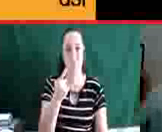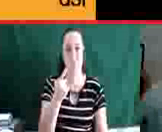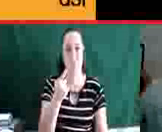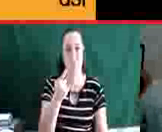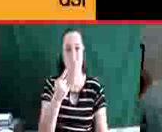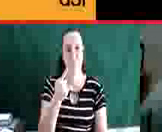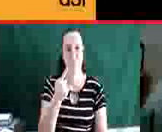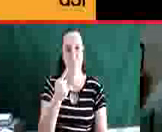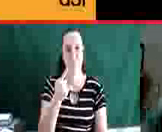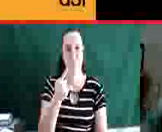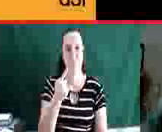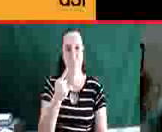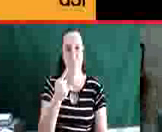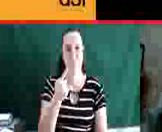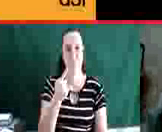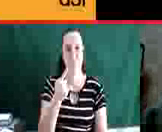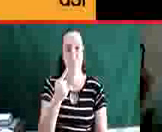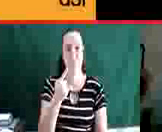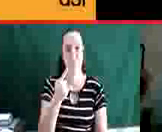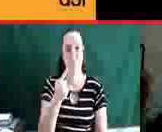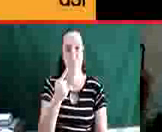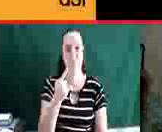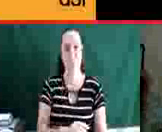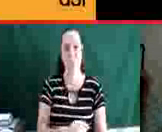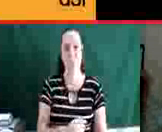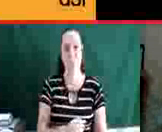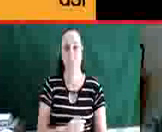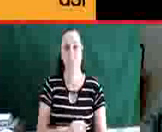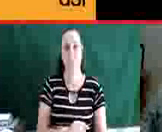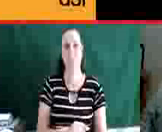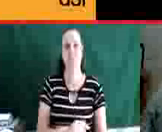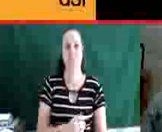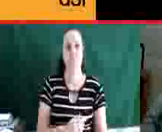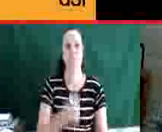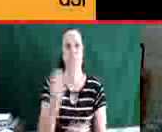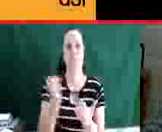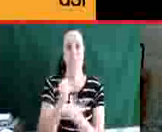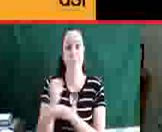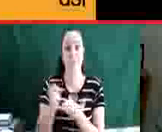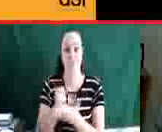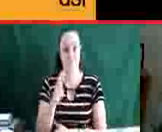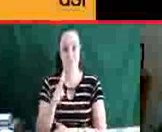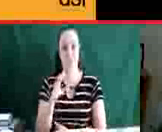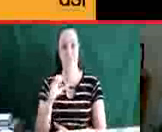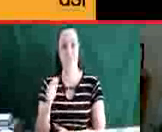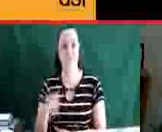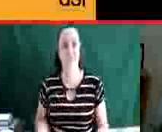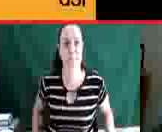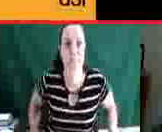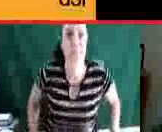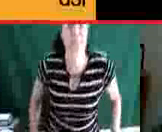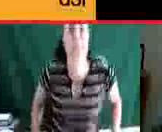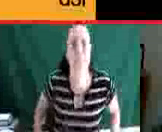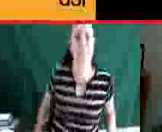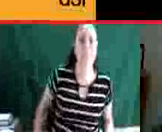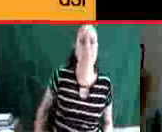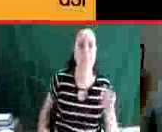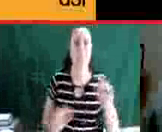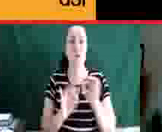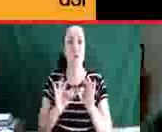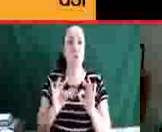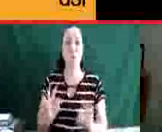de comando, se tem alguém varrendo as nossas portas e tudo mais. Então, isso faz parte também, faz parte